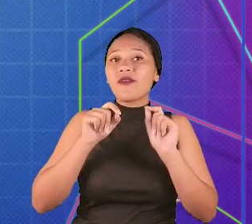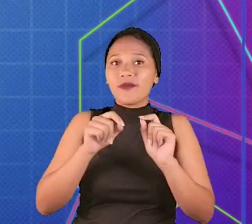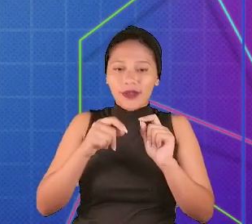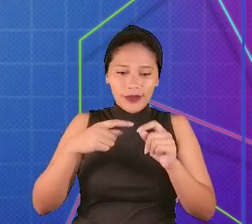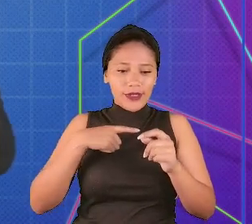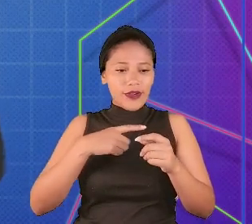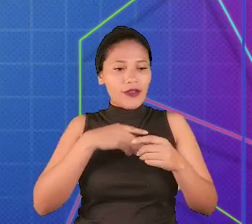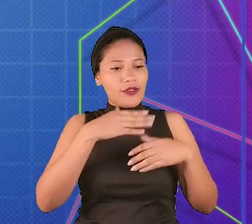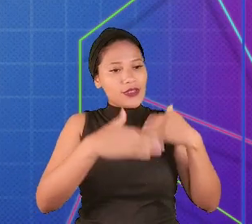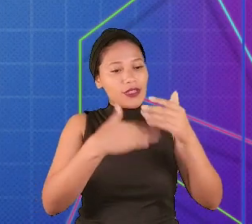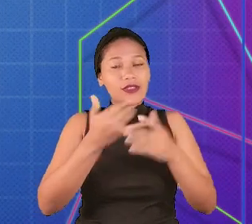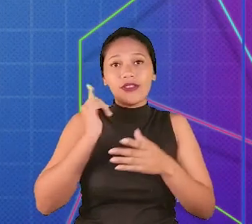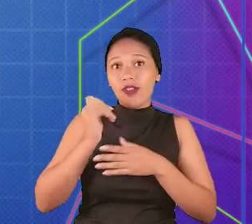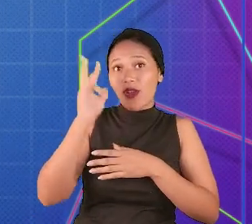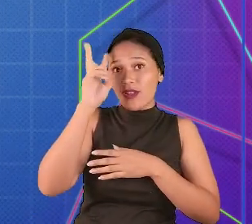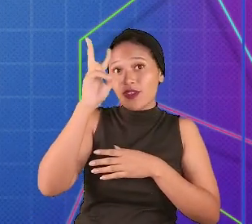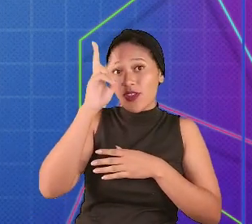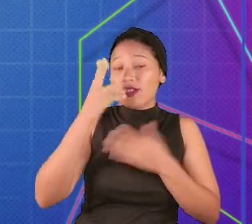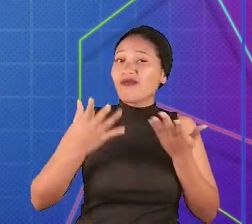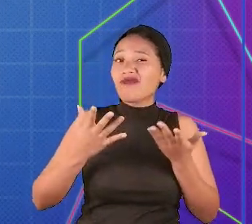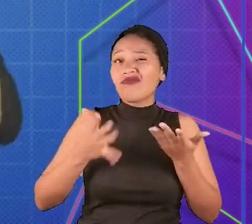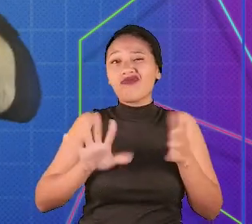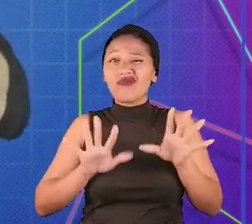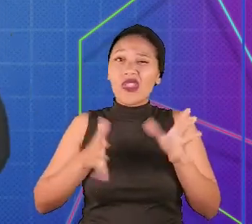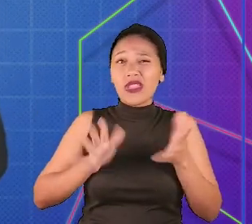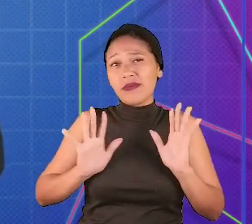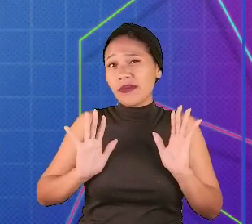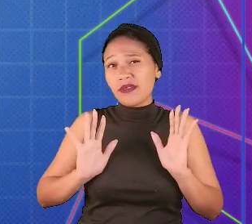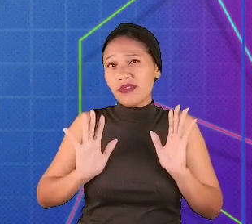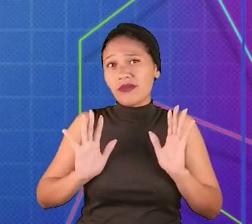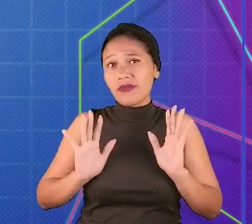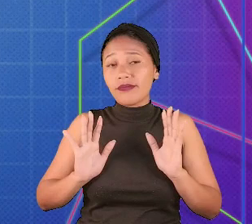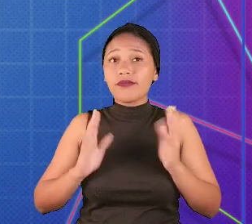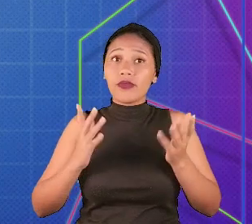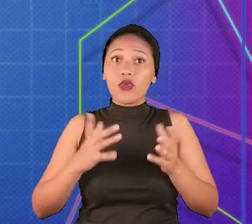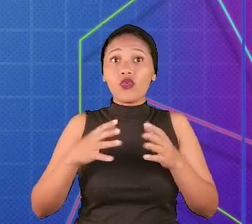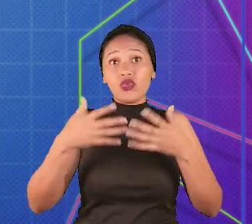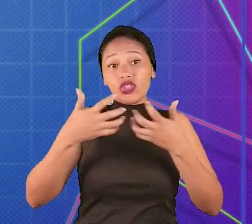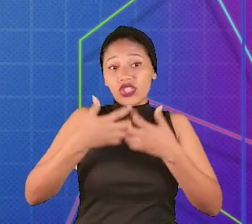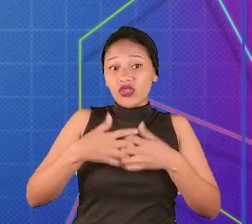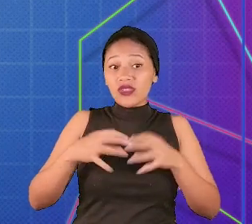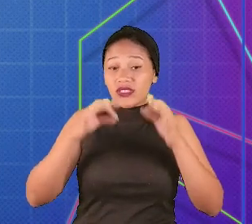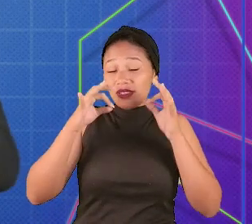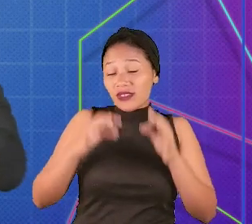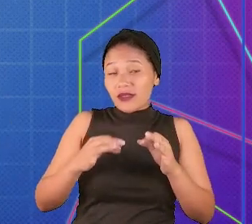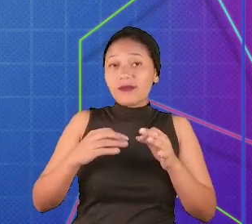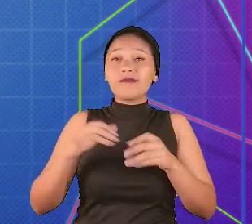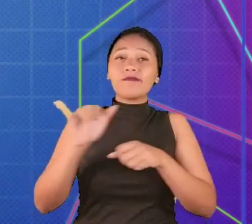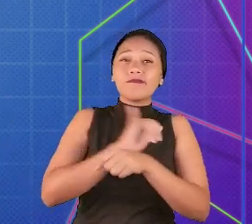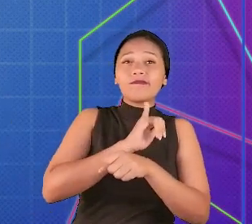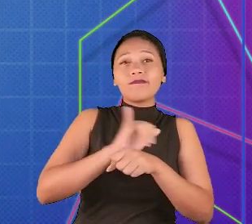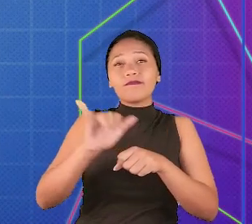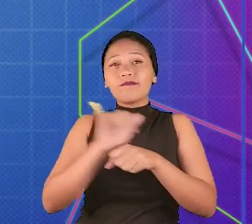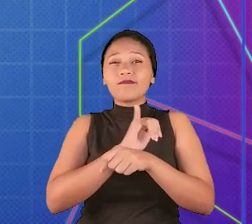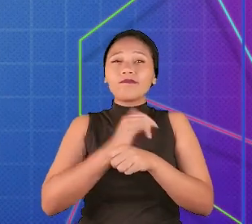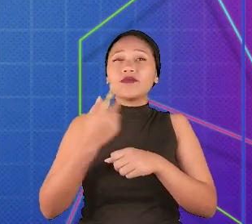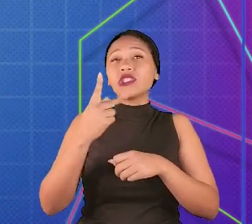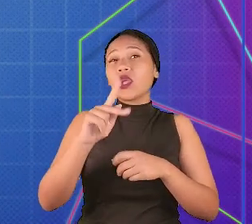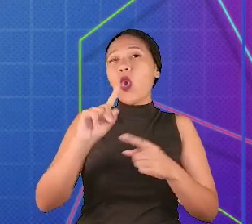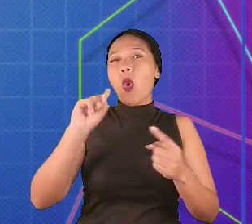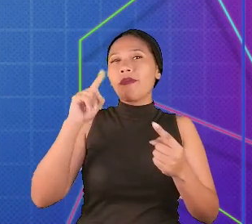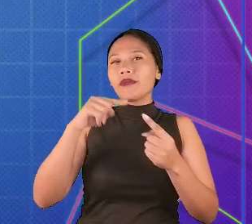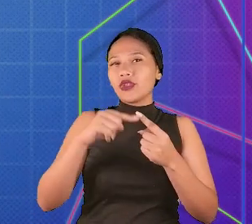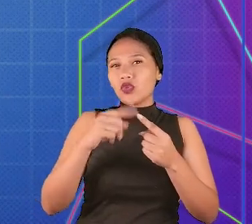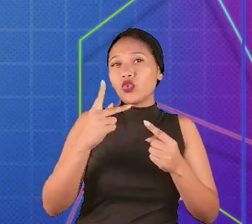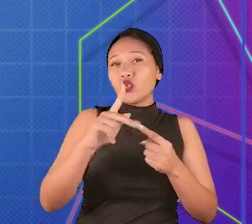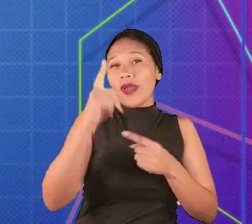jeito certo de contar uma história, professor? Não exatamente. O jeito certo varia de acordo com o seu objetivo para a